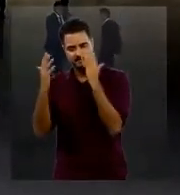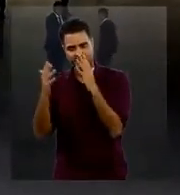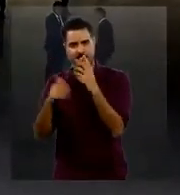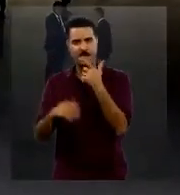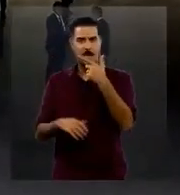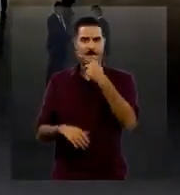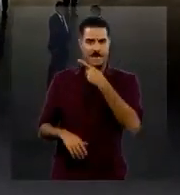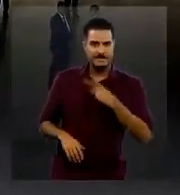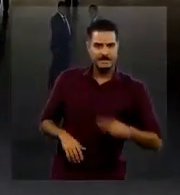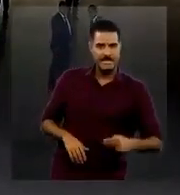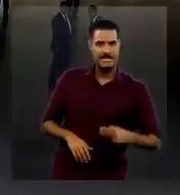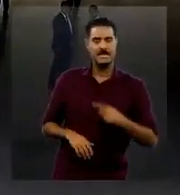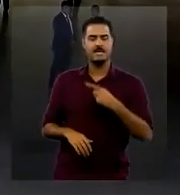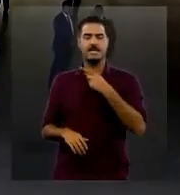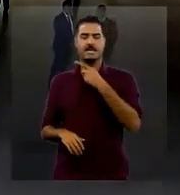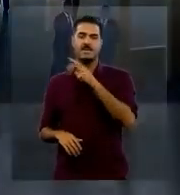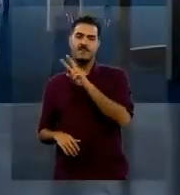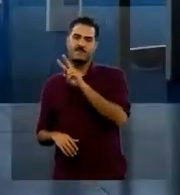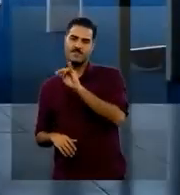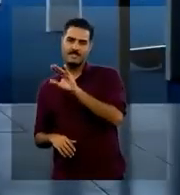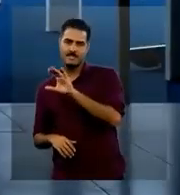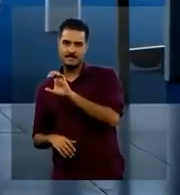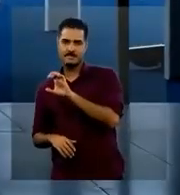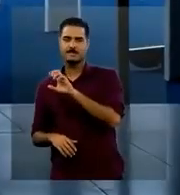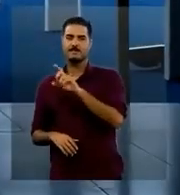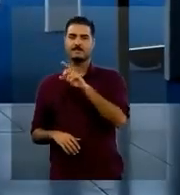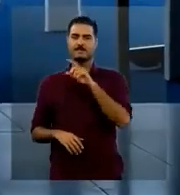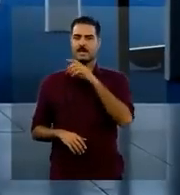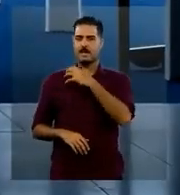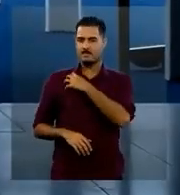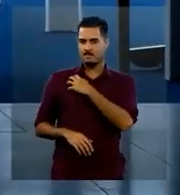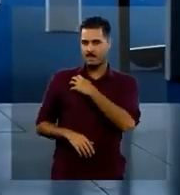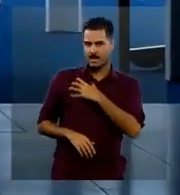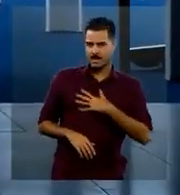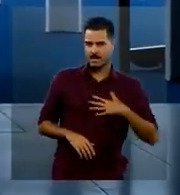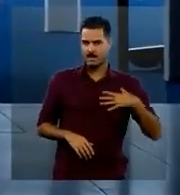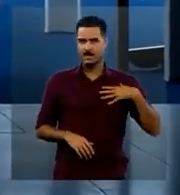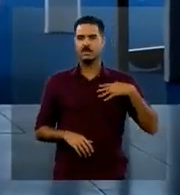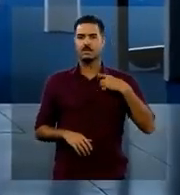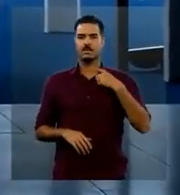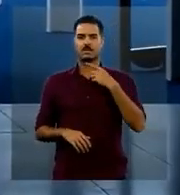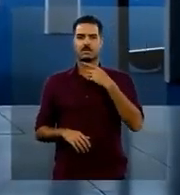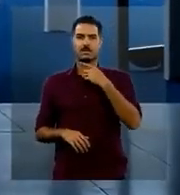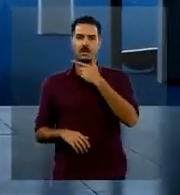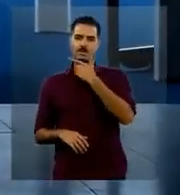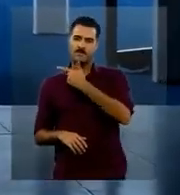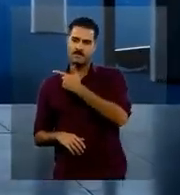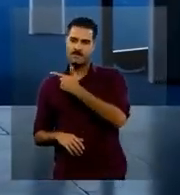vice-presidente, a primeira-dama, né, e a do vice, e também as autoridades